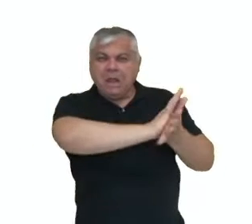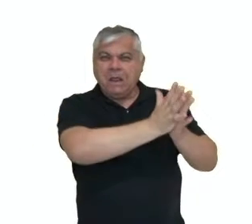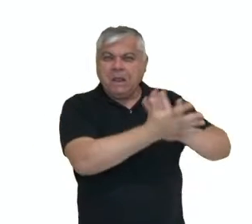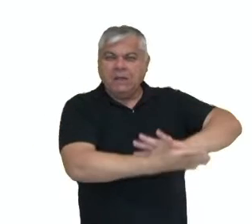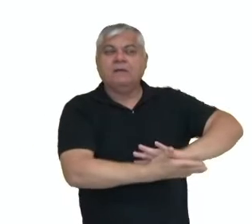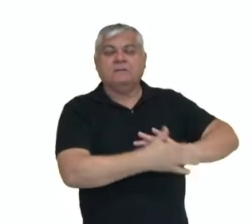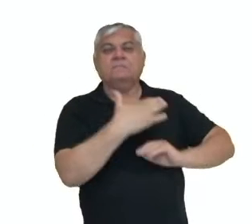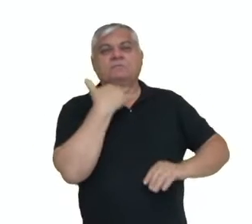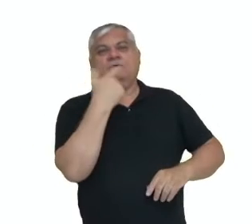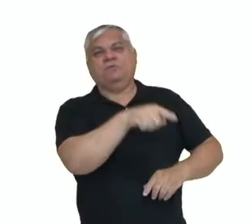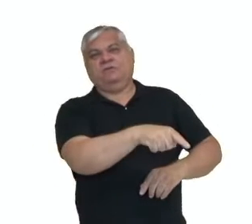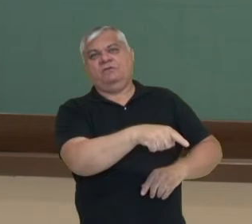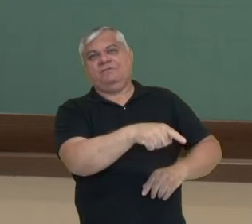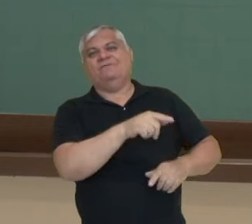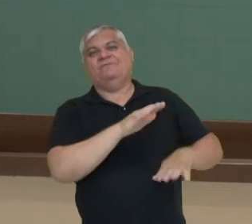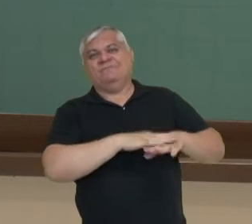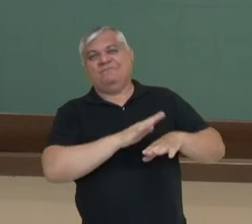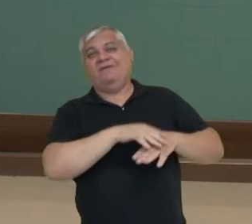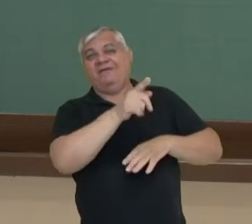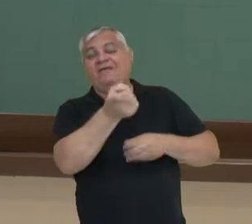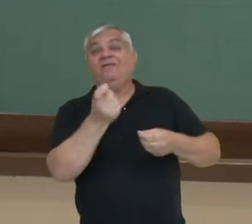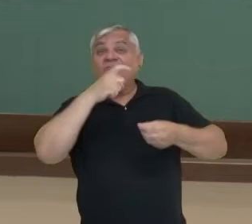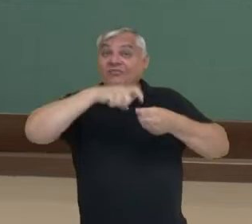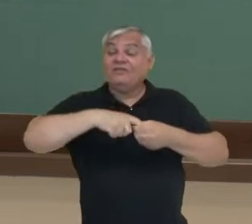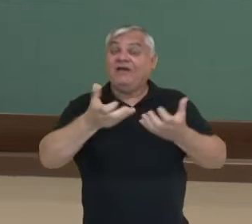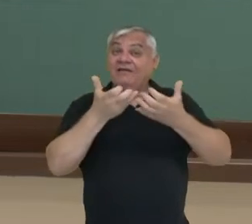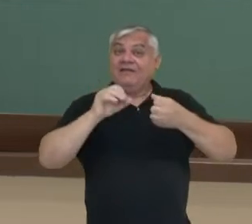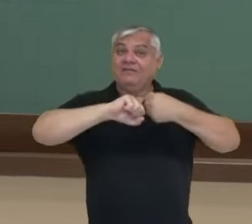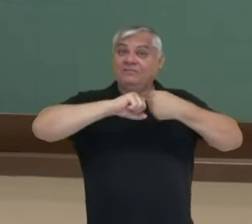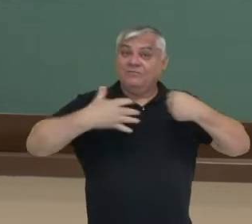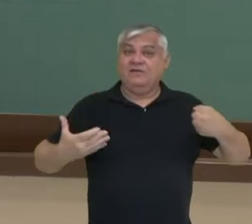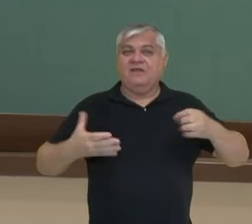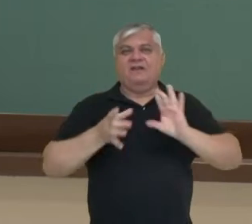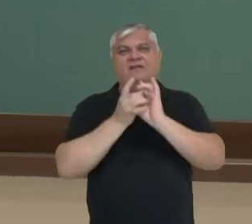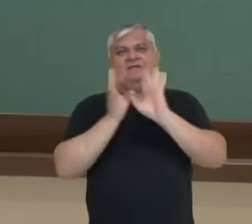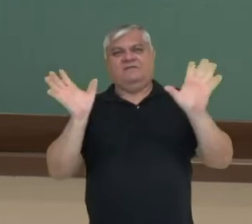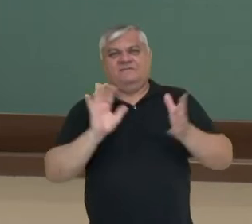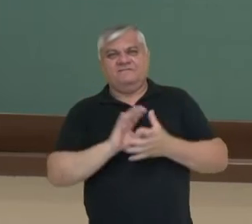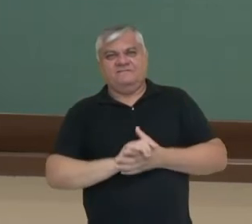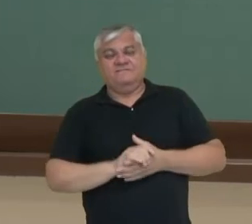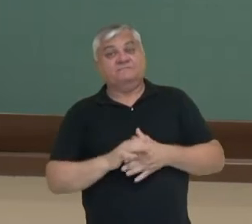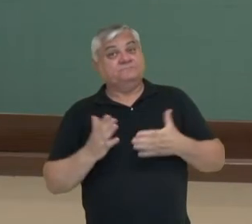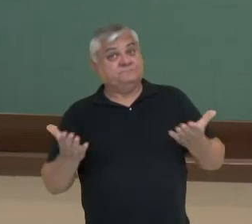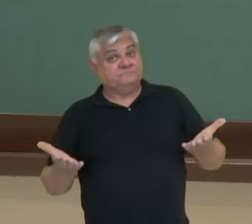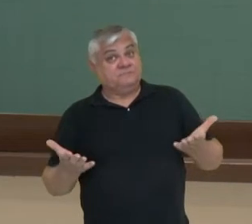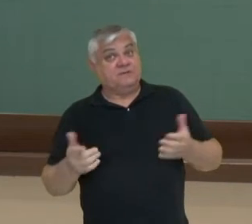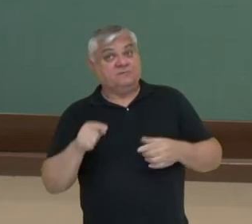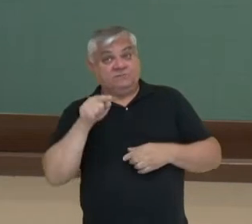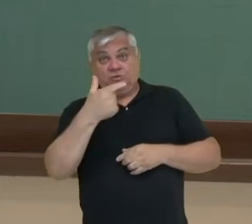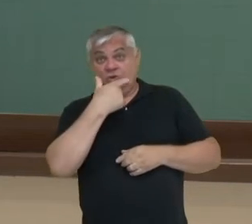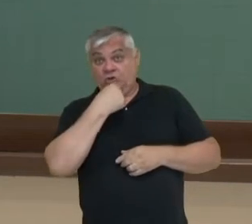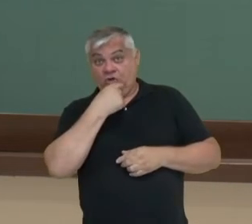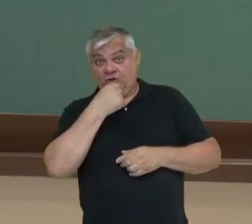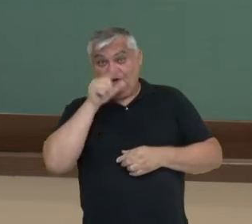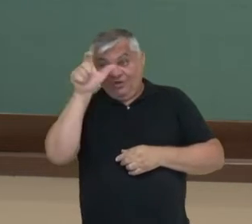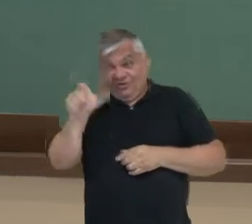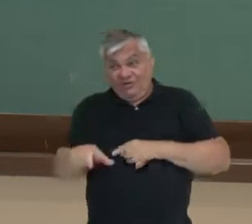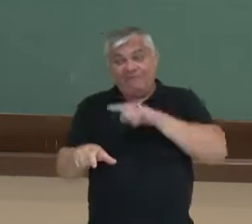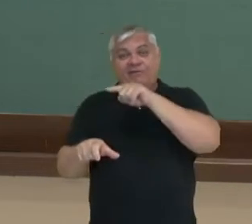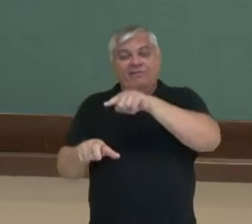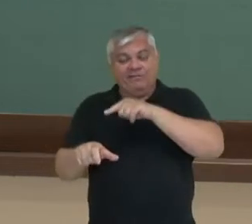regime militar e pelo retorno da democracia. Então, de certa forma, esse jornalista acabou virando um